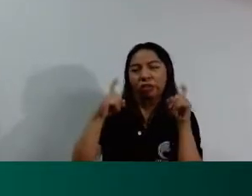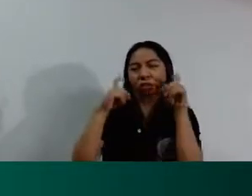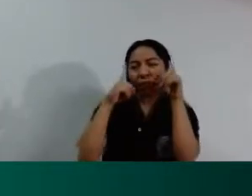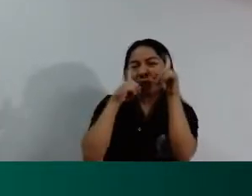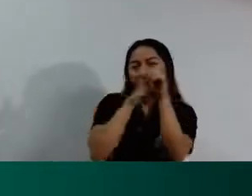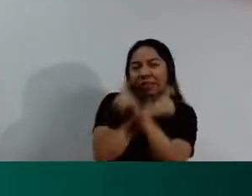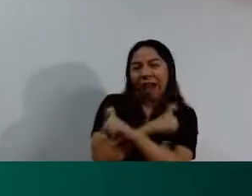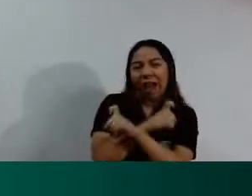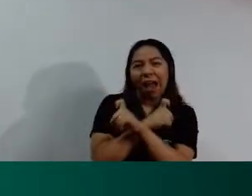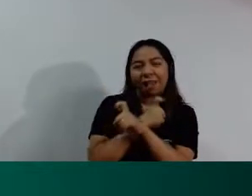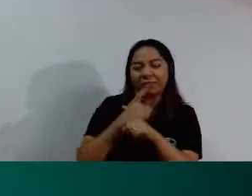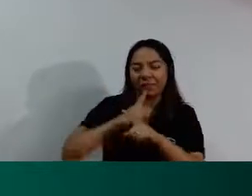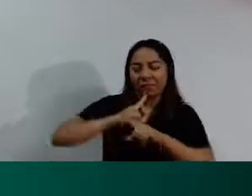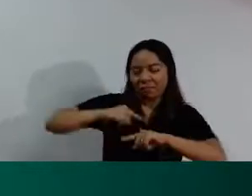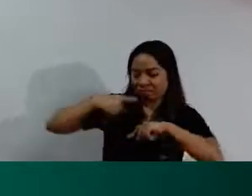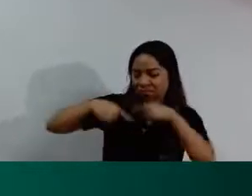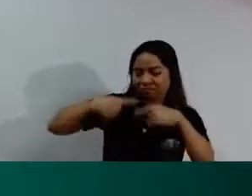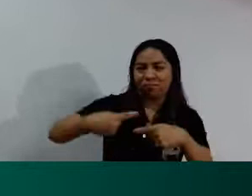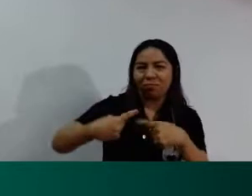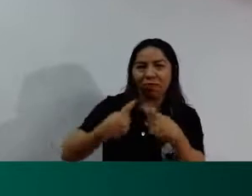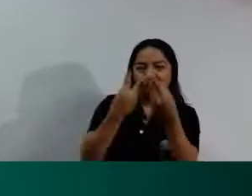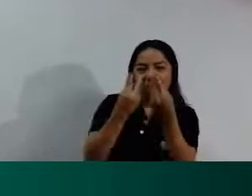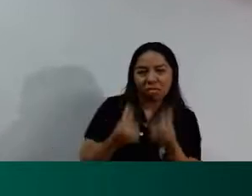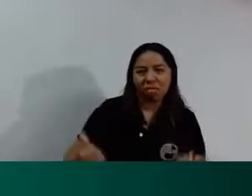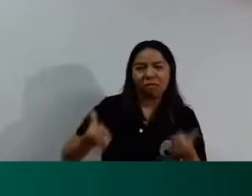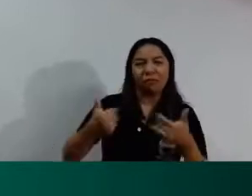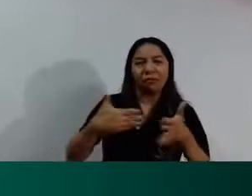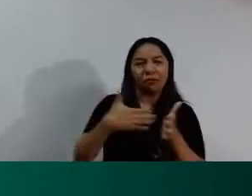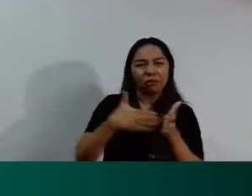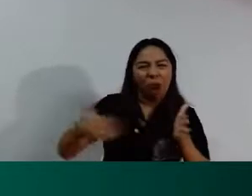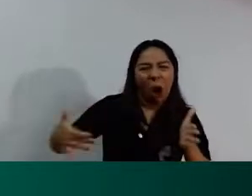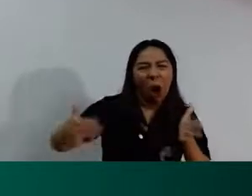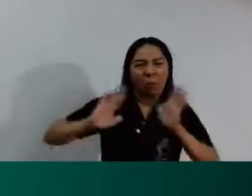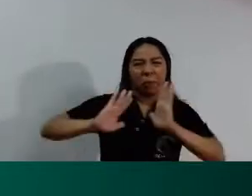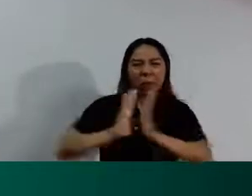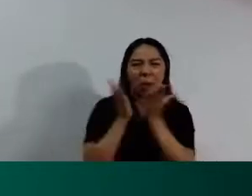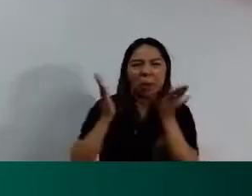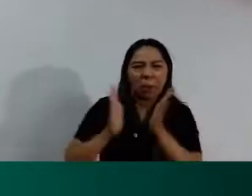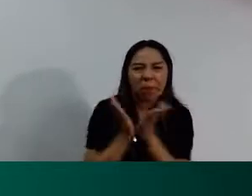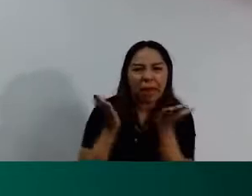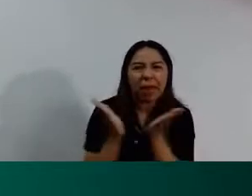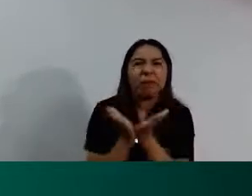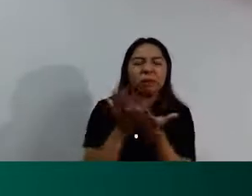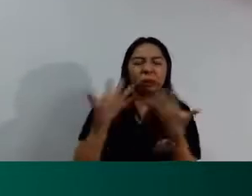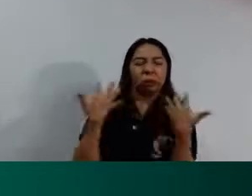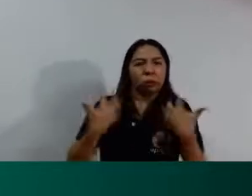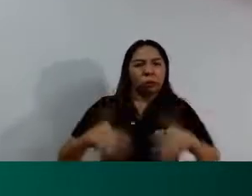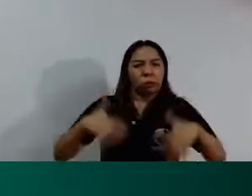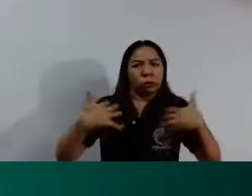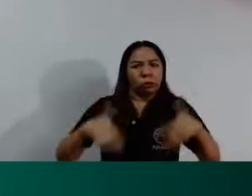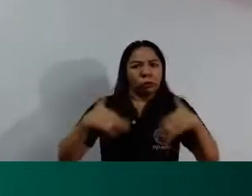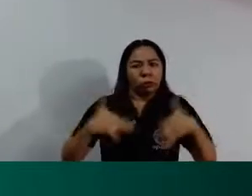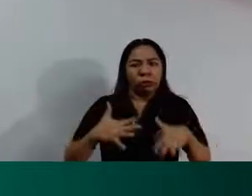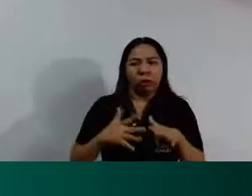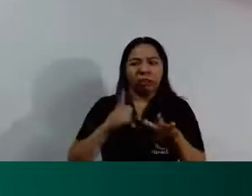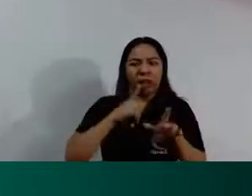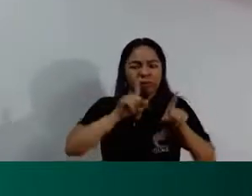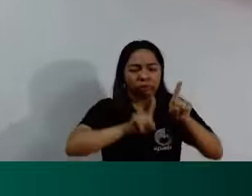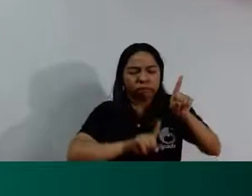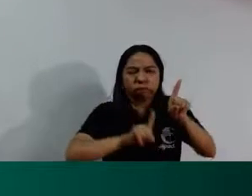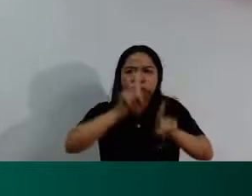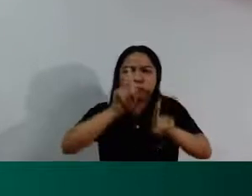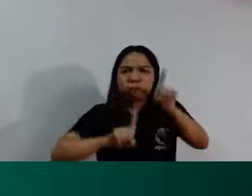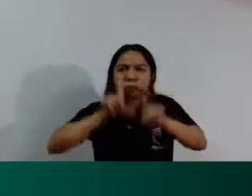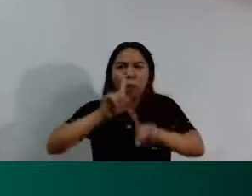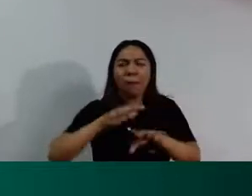pelo flagelo da fome da pobreza da miséria e os últimos dados já apontam que no Brasil mais de